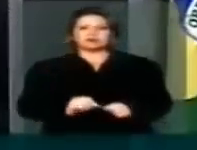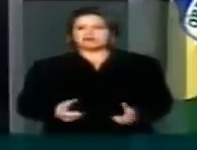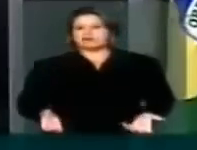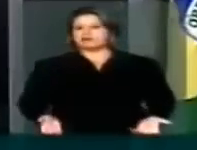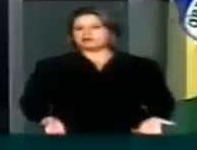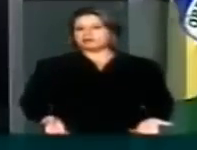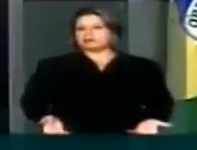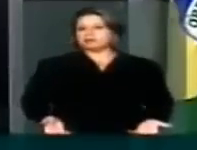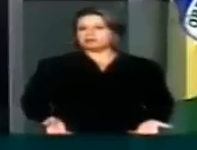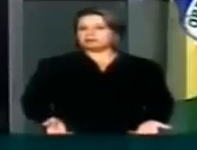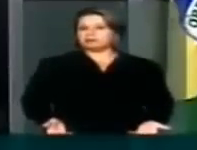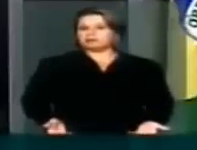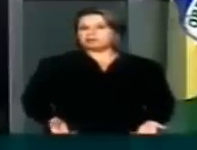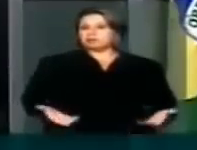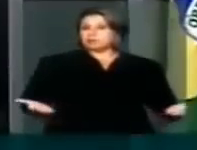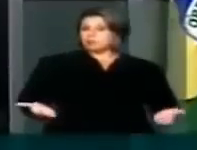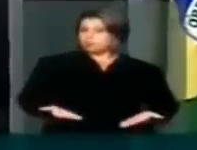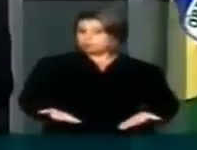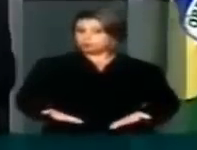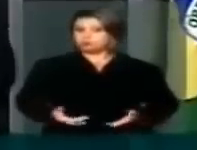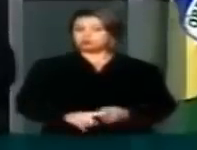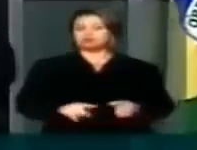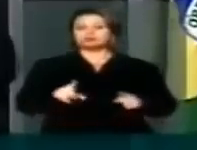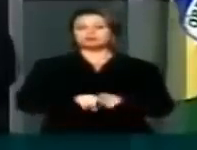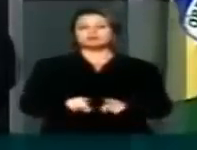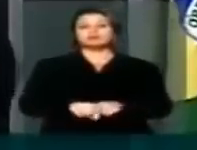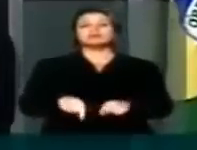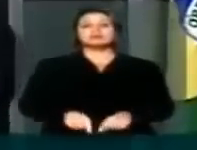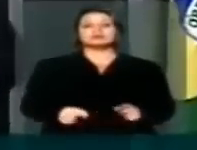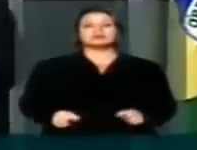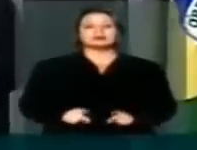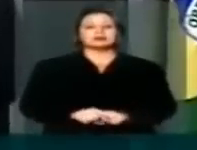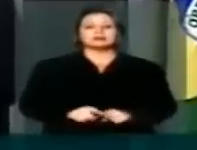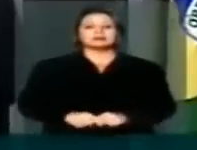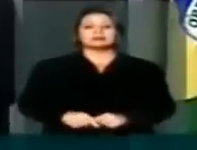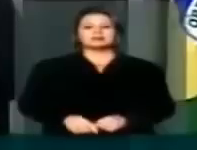vamos fazer. Hoje, nós estamos aqui,